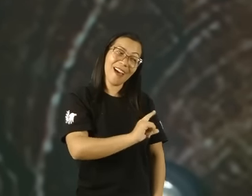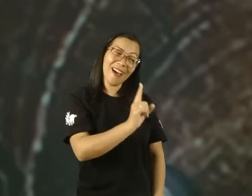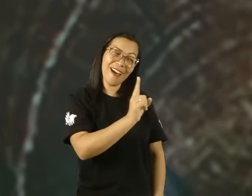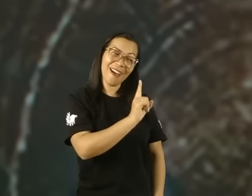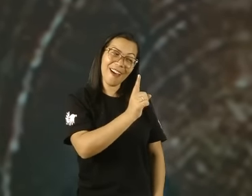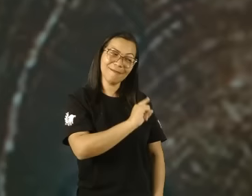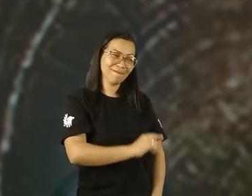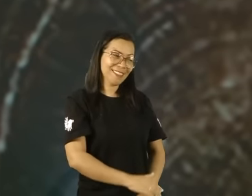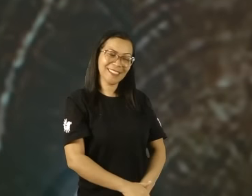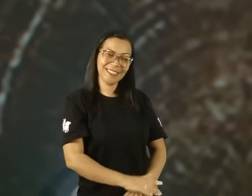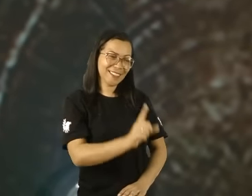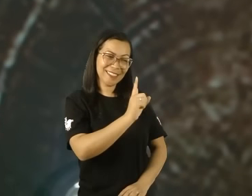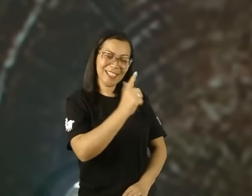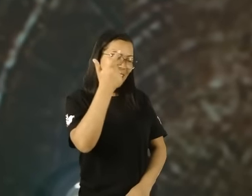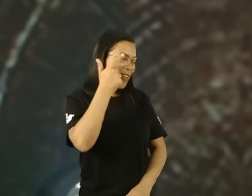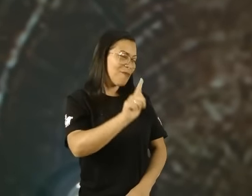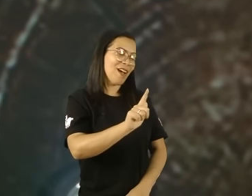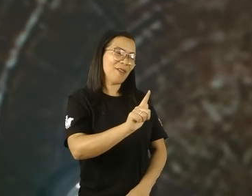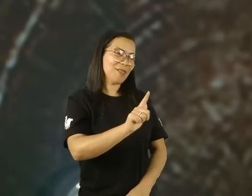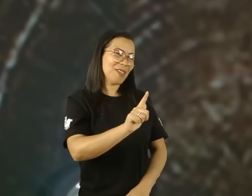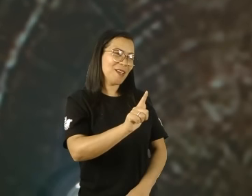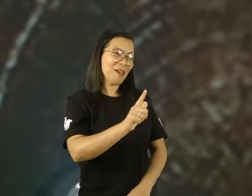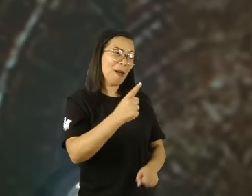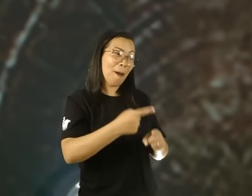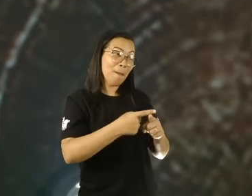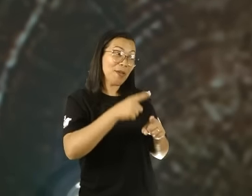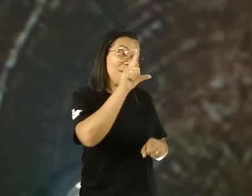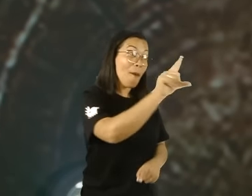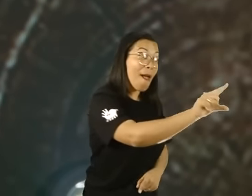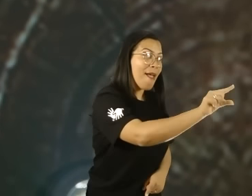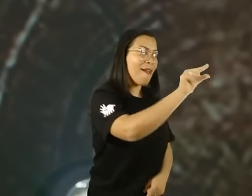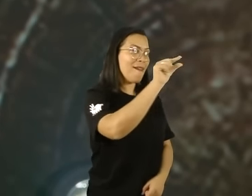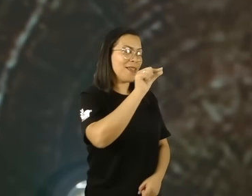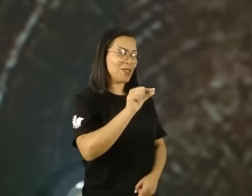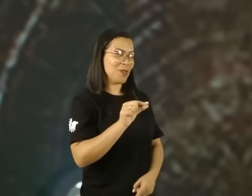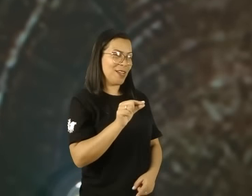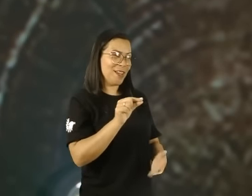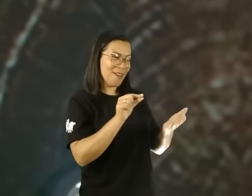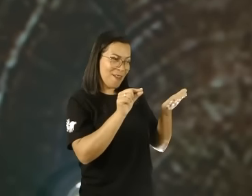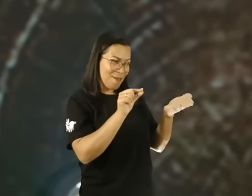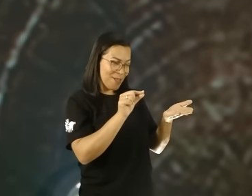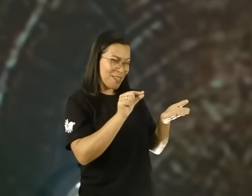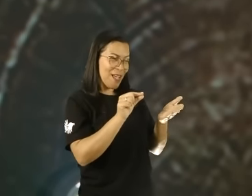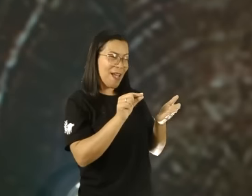era? João. Olha na praia e diz, gente, conheça aquela silhueta.